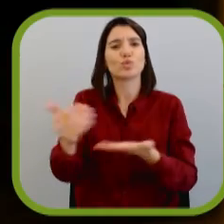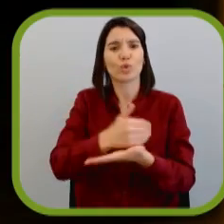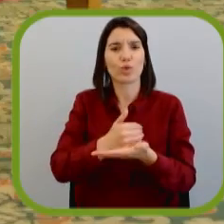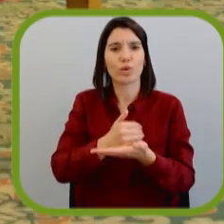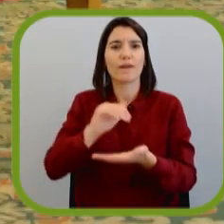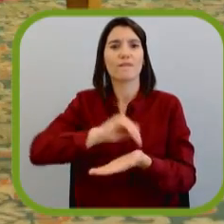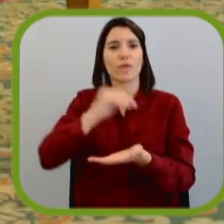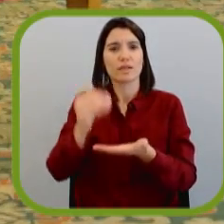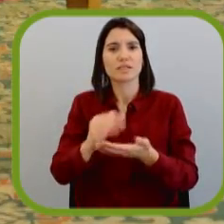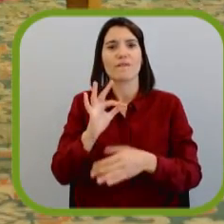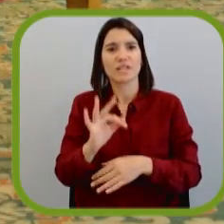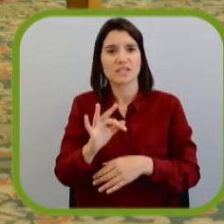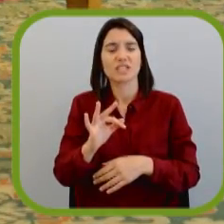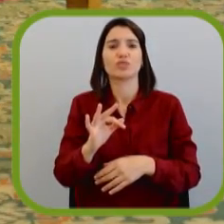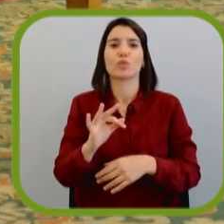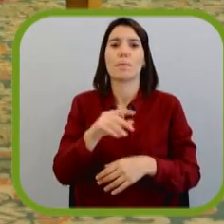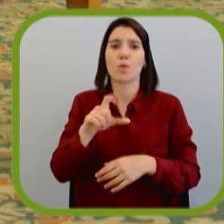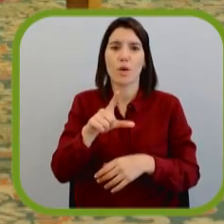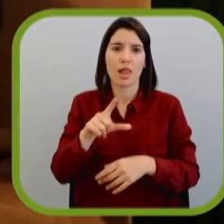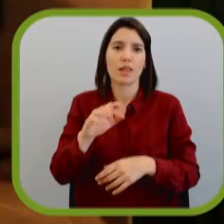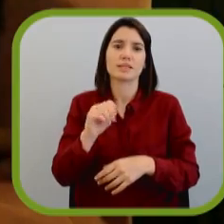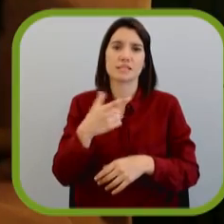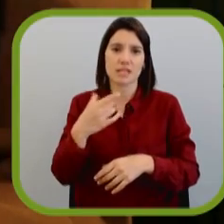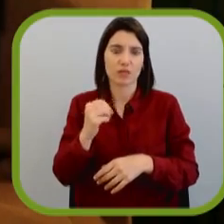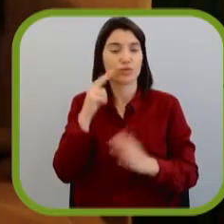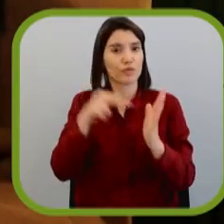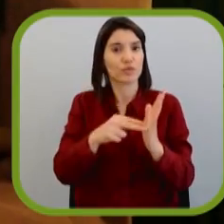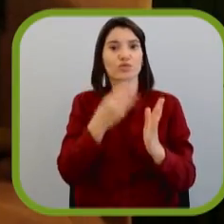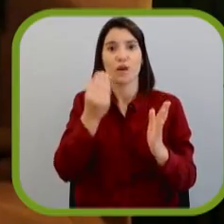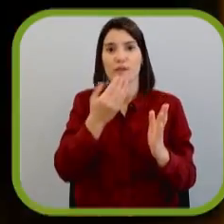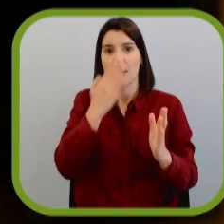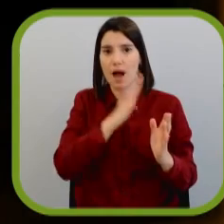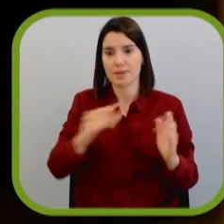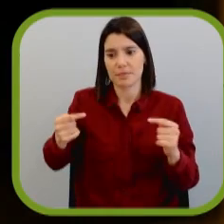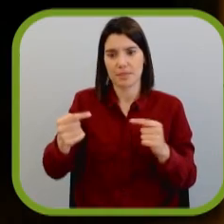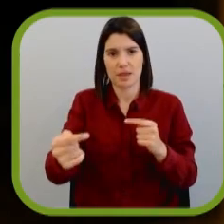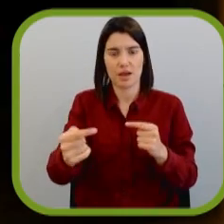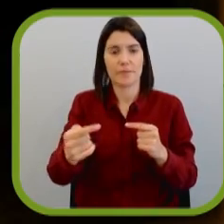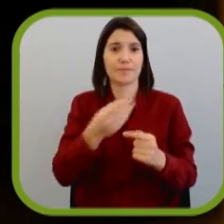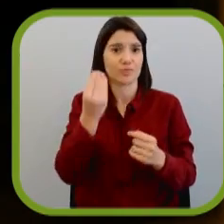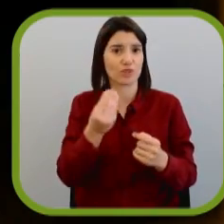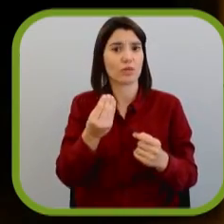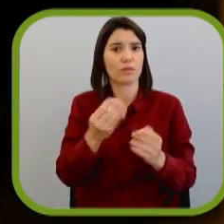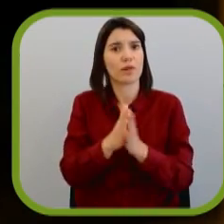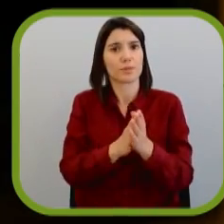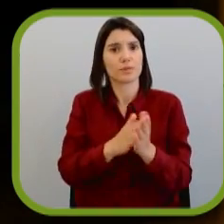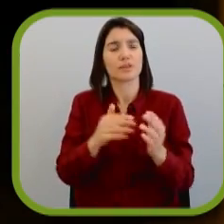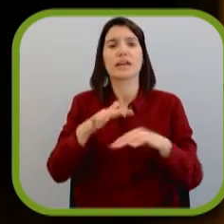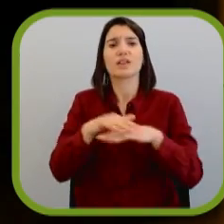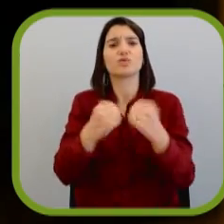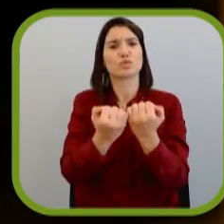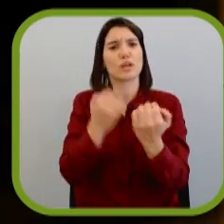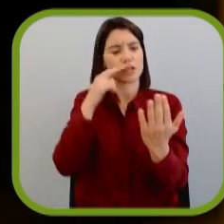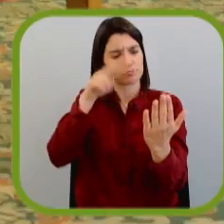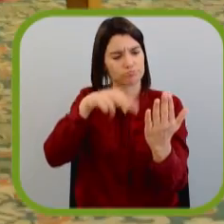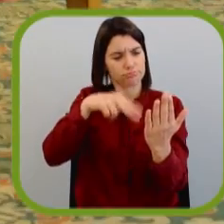Manuel dos Santos sobre os jovens e o seu dia-a-dia e os seus hábitos, e podem ver que há uma grande percentagem de jovens que utiliza as redes sociais